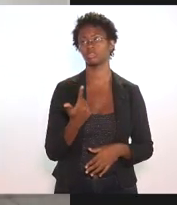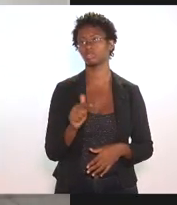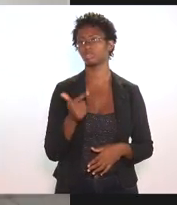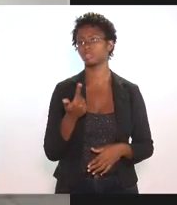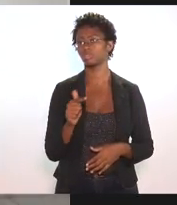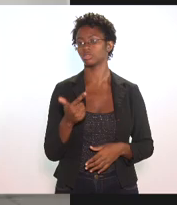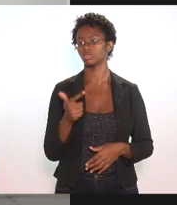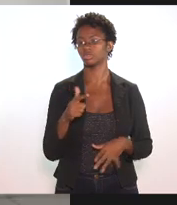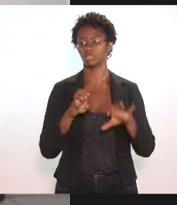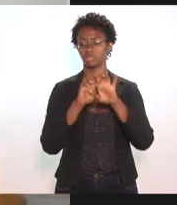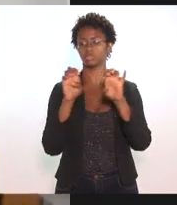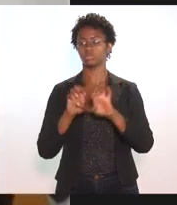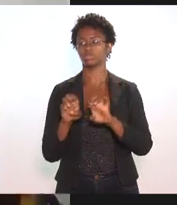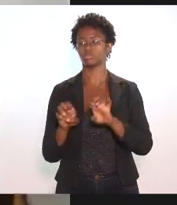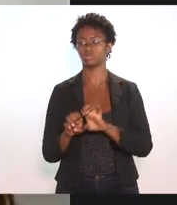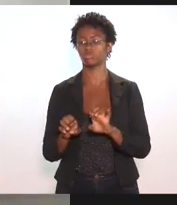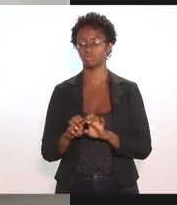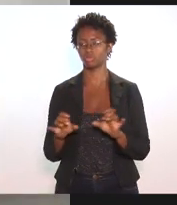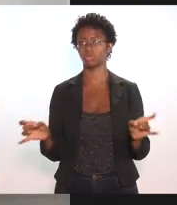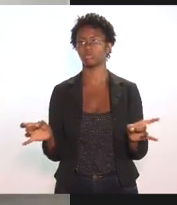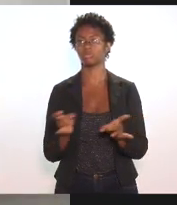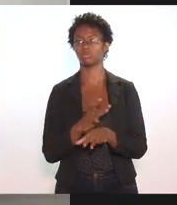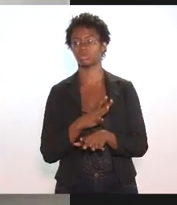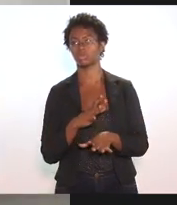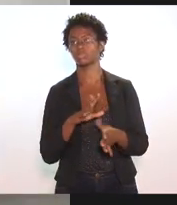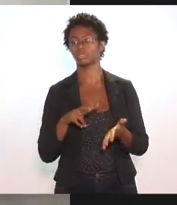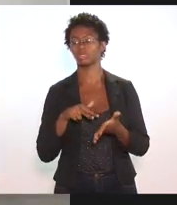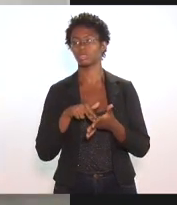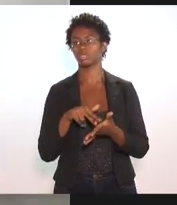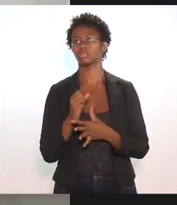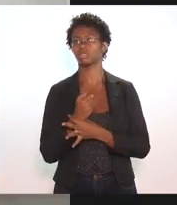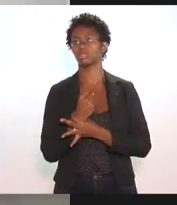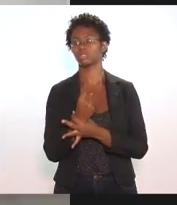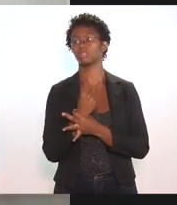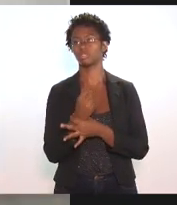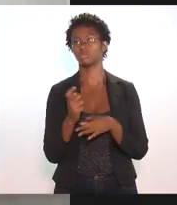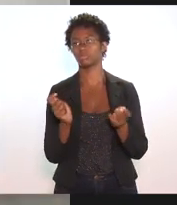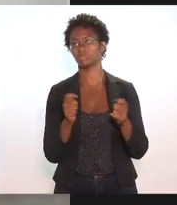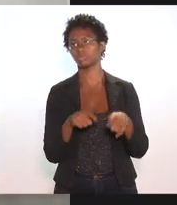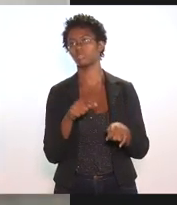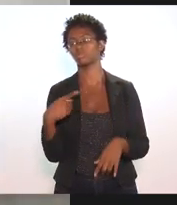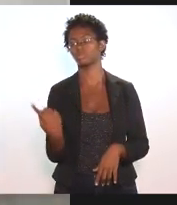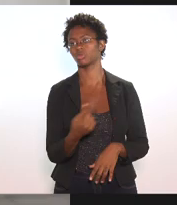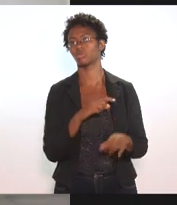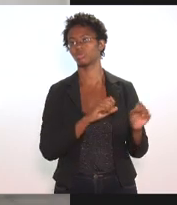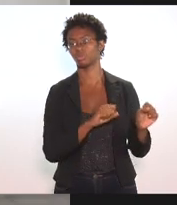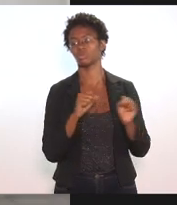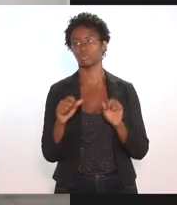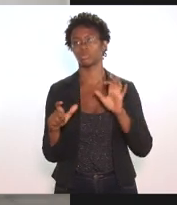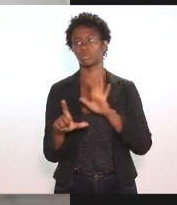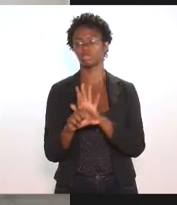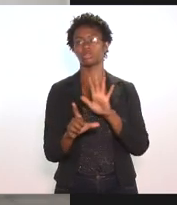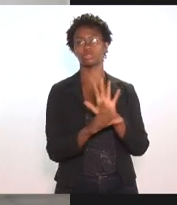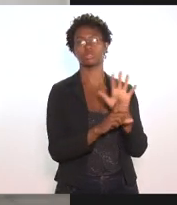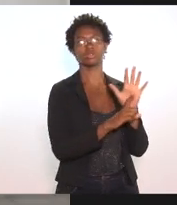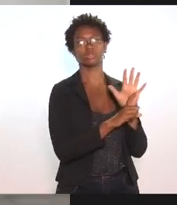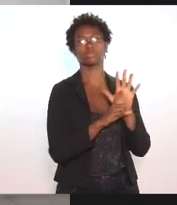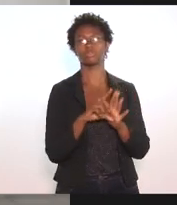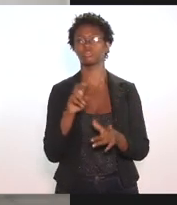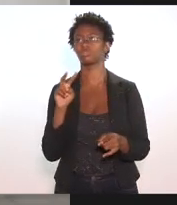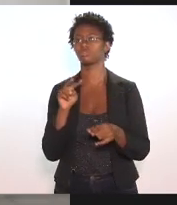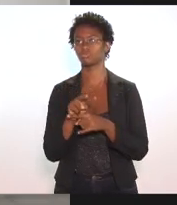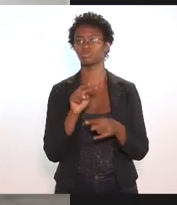nenhuma estrutura física que garanta a nossa possibilidade, enquanto poder legislativo e fiscalizatório,